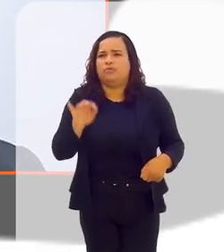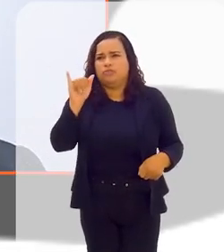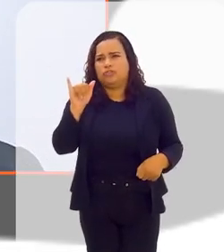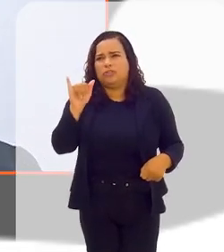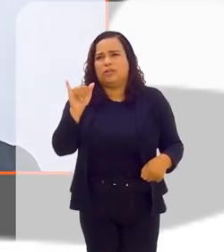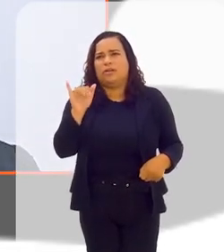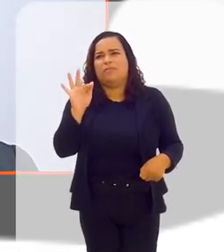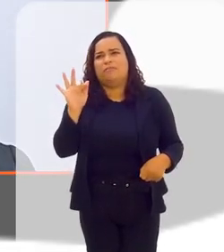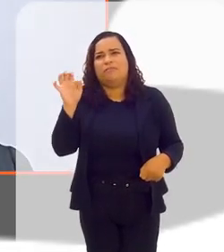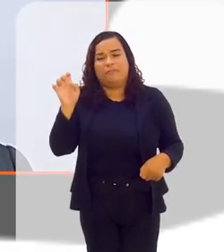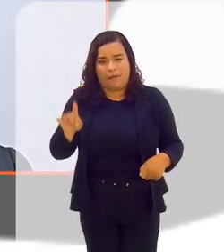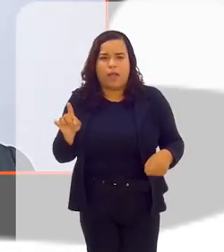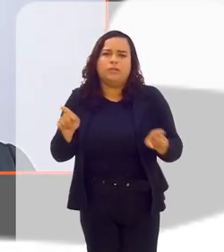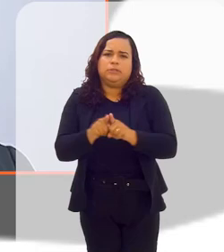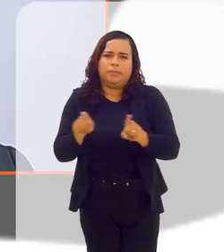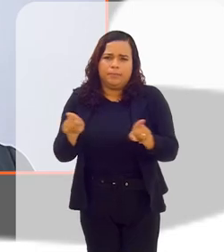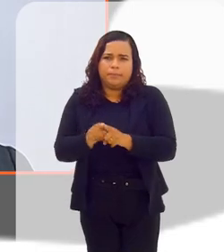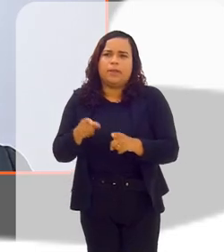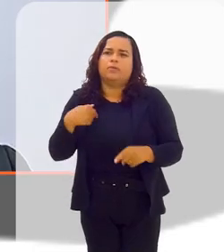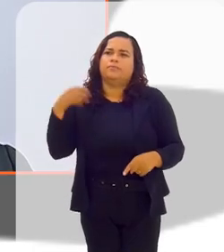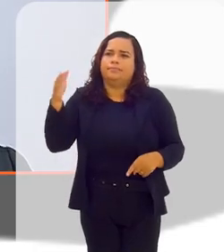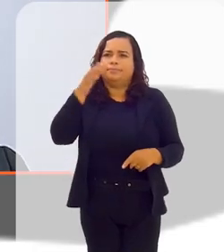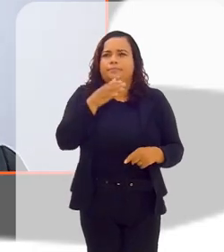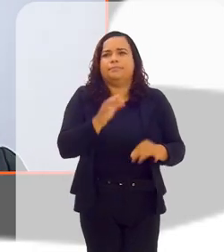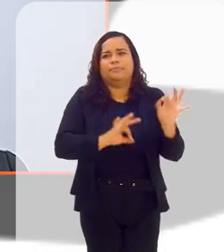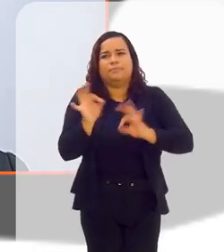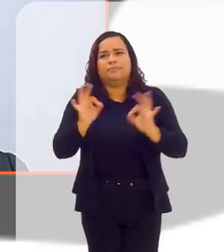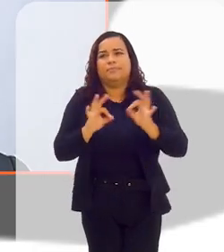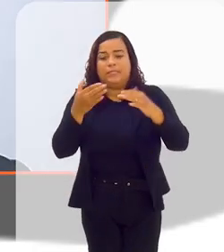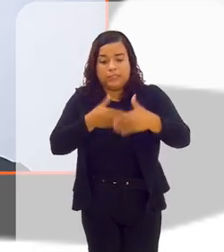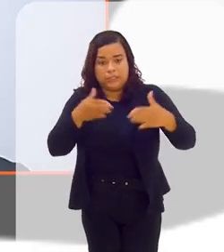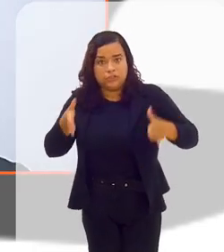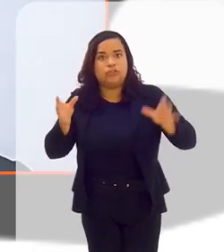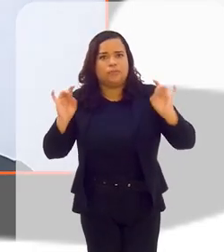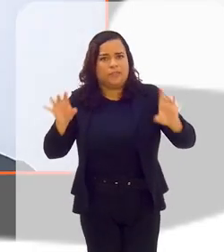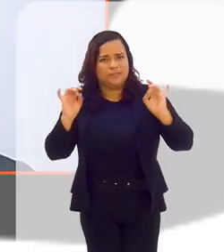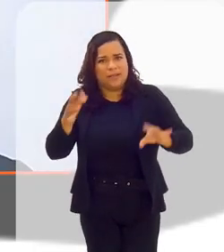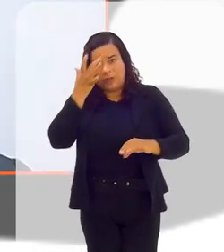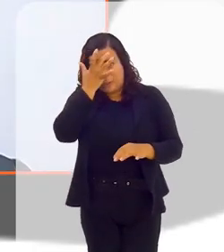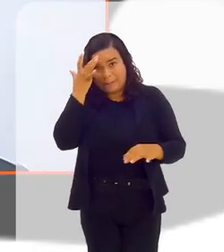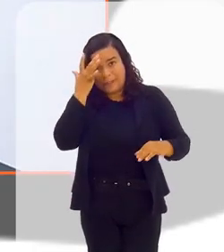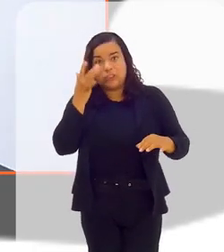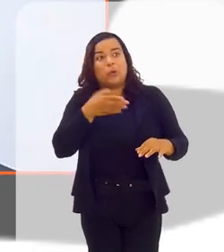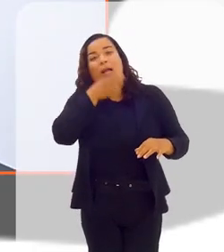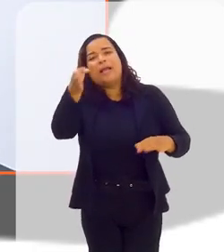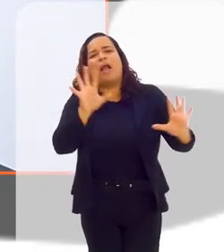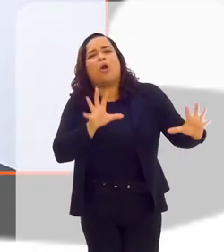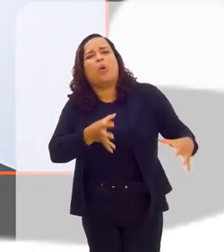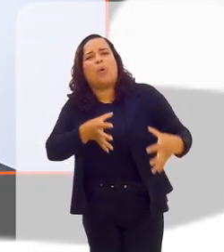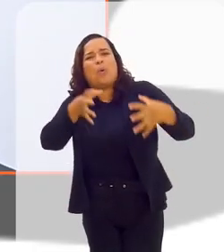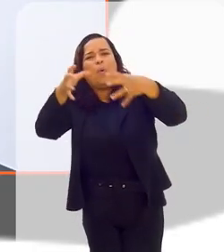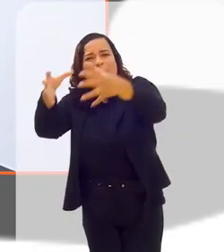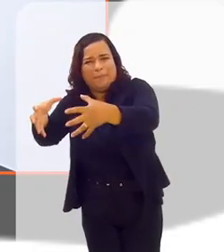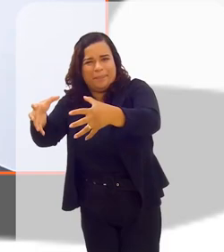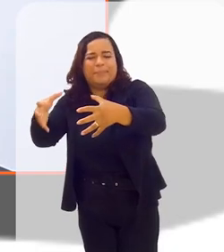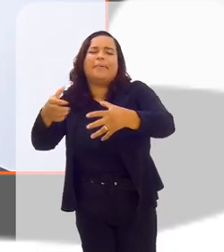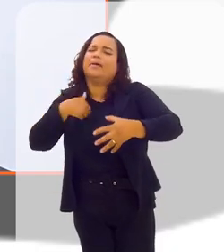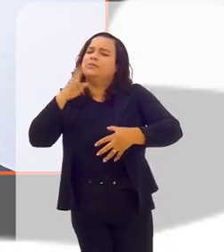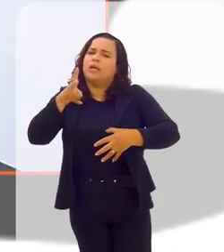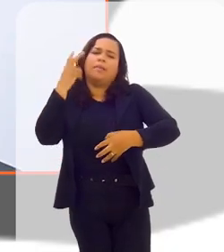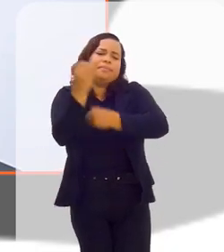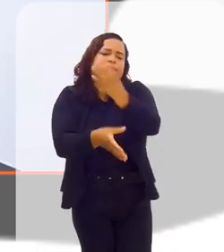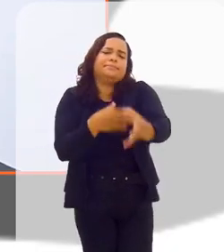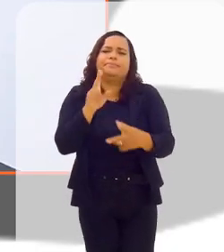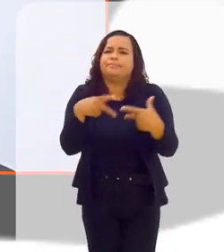nessas feiras eu, inclusive, fazia kits especiais para os caravanistas, sempre presenteava os caravanistas das